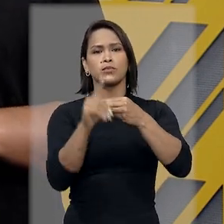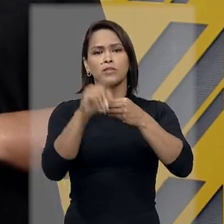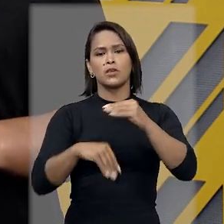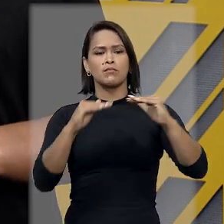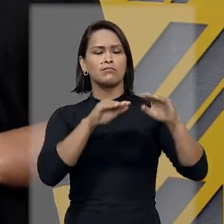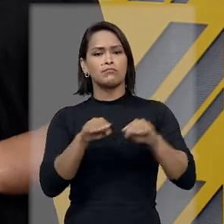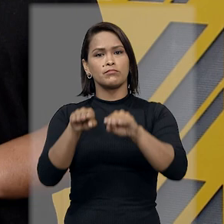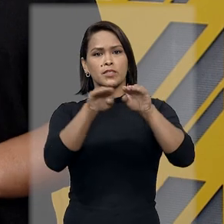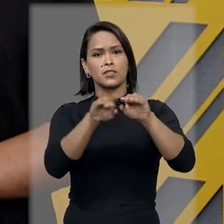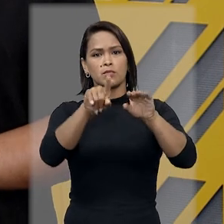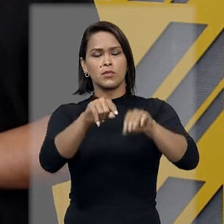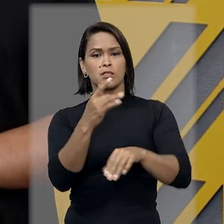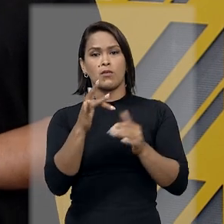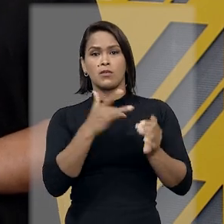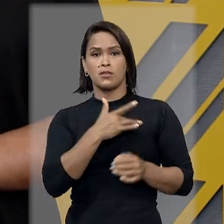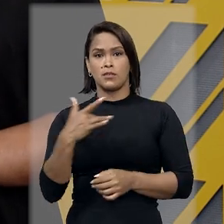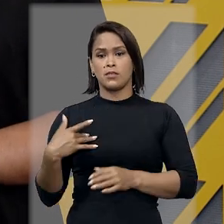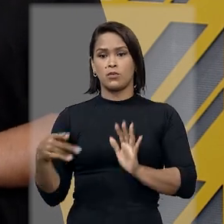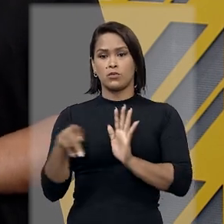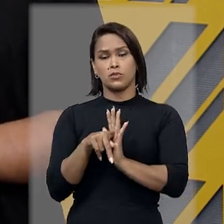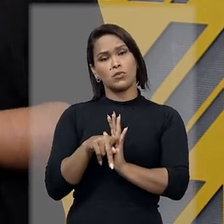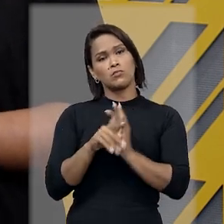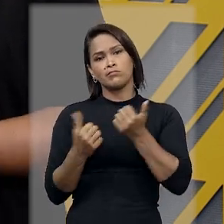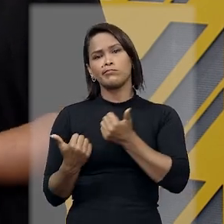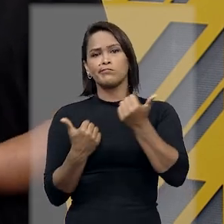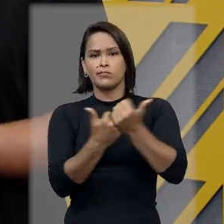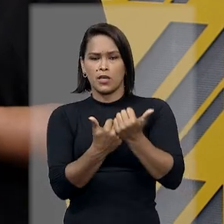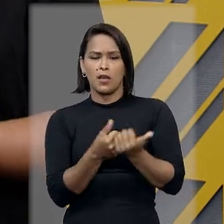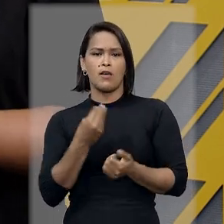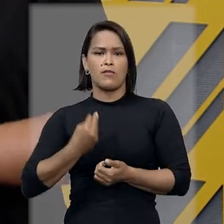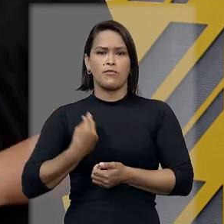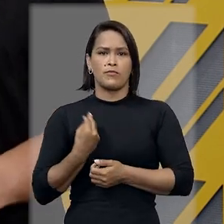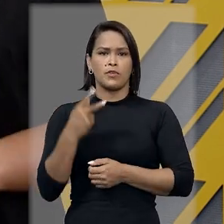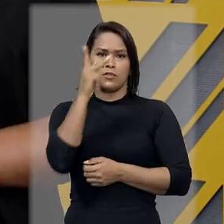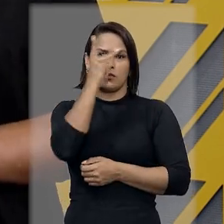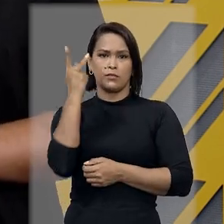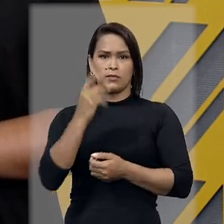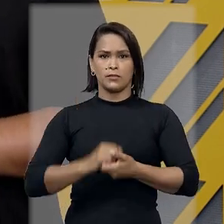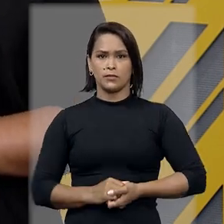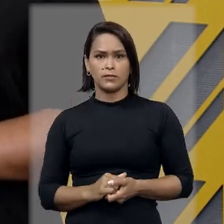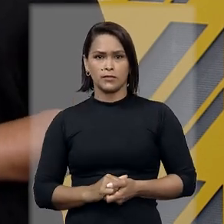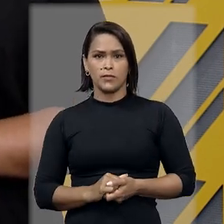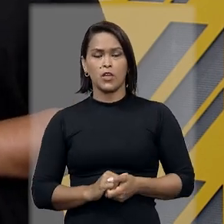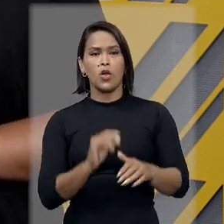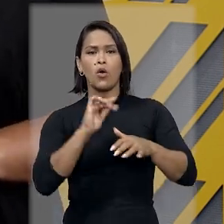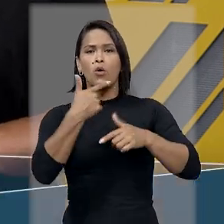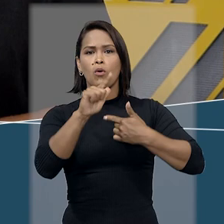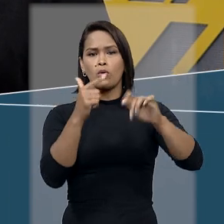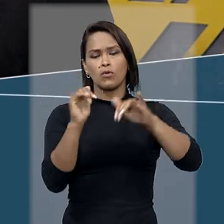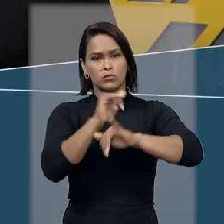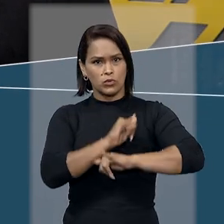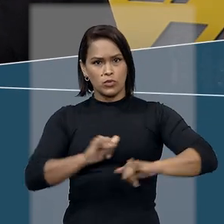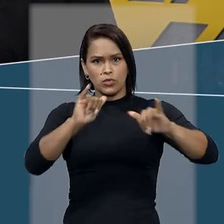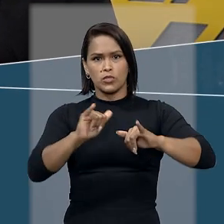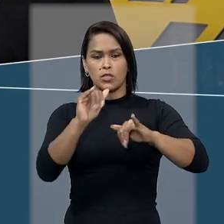a estabilização do quadro de saúde ou para a sobrevida da mulher. Você confere